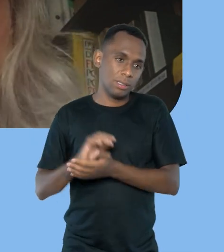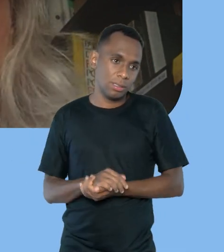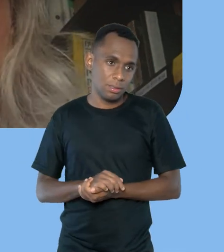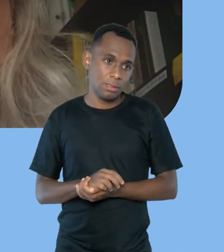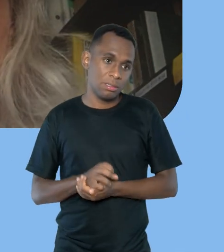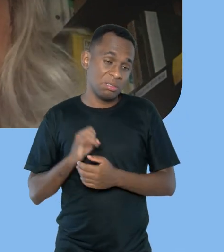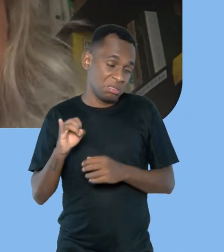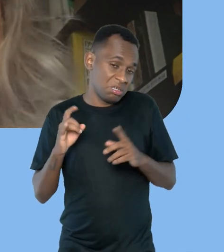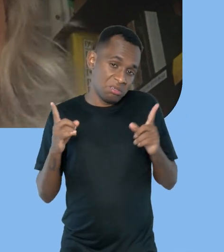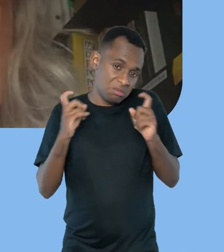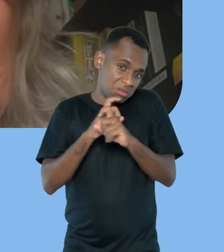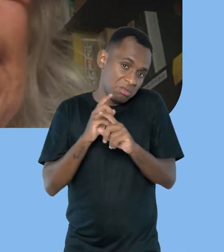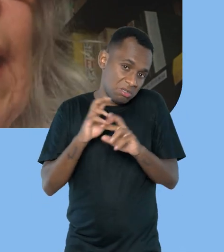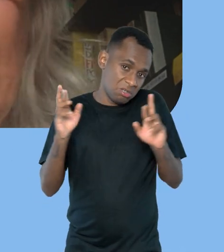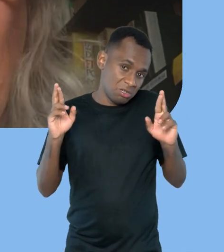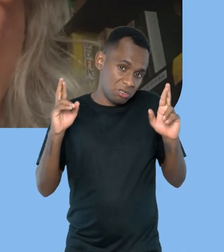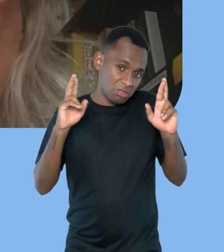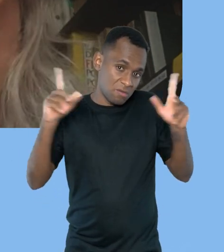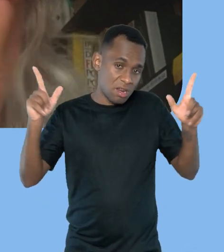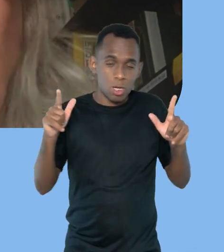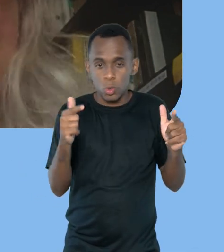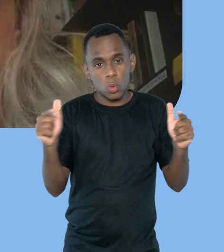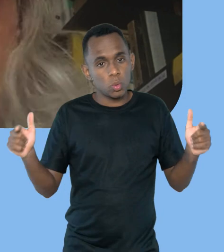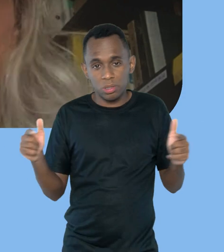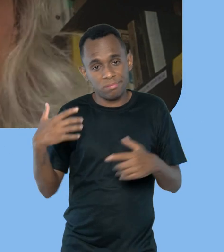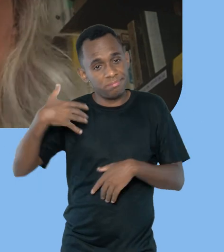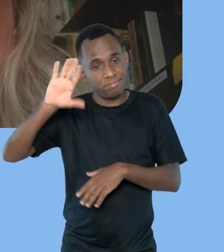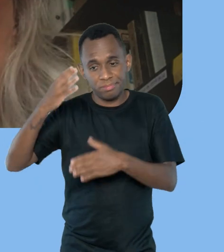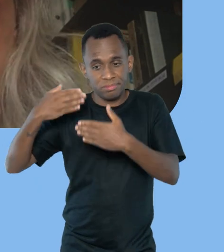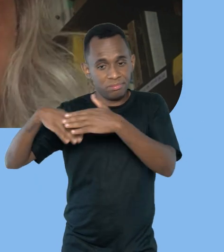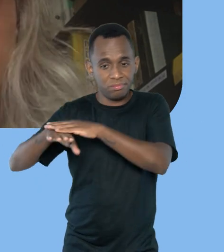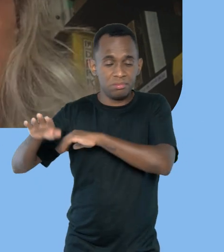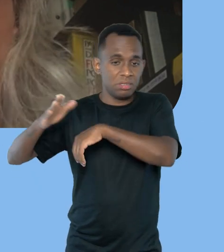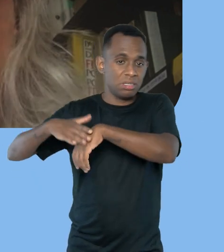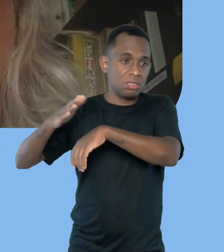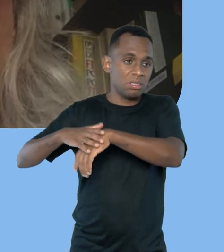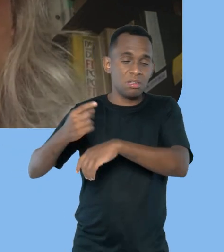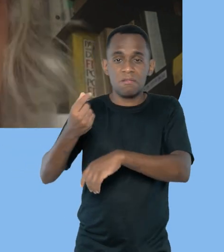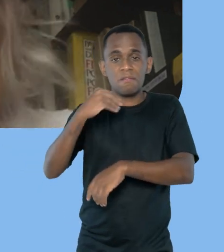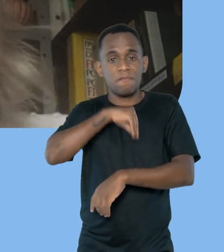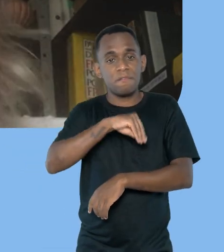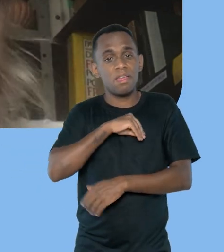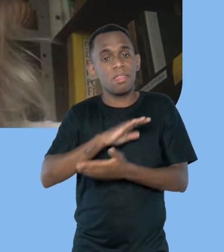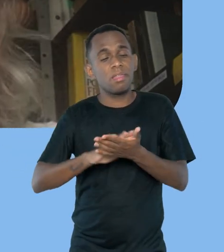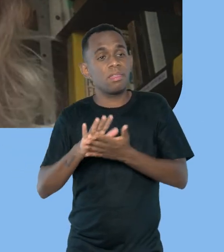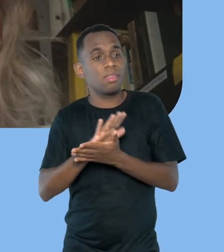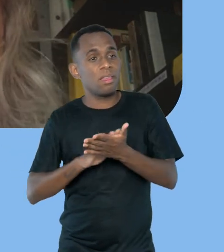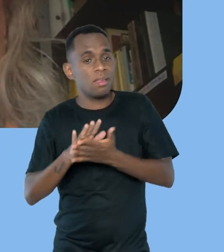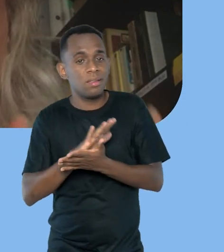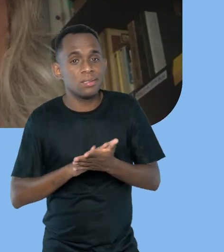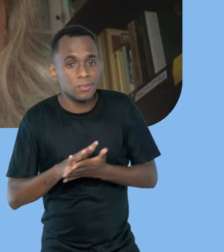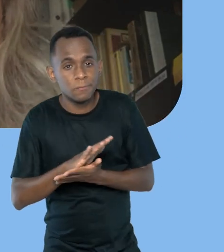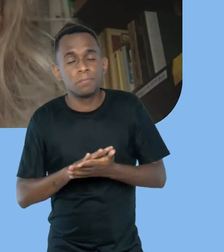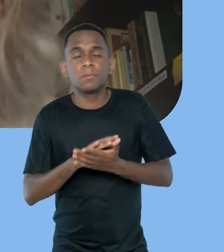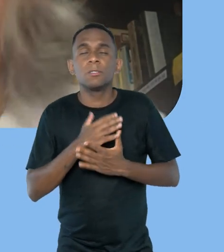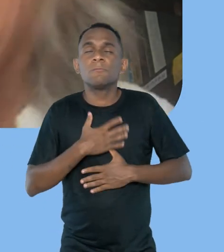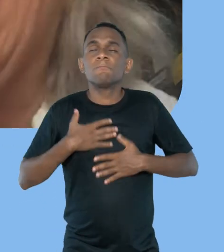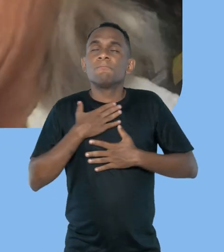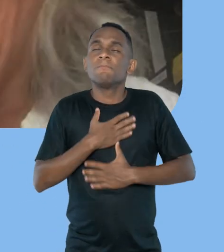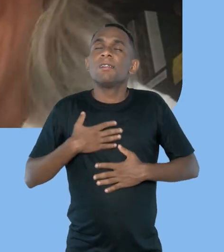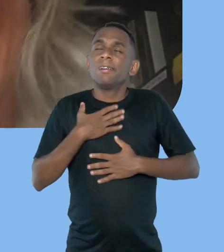Caso contrário, o livro não é impresso. Mas o prazer de fazer é